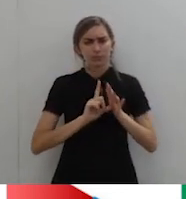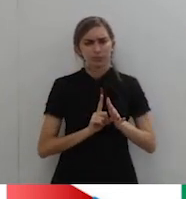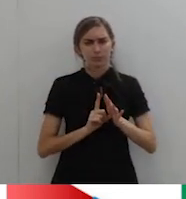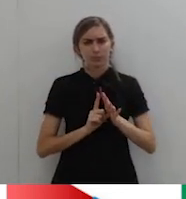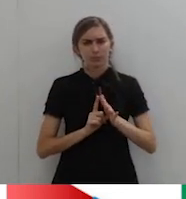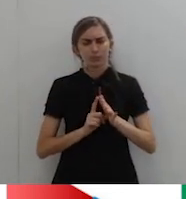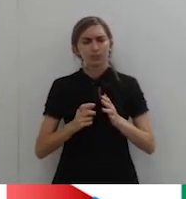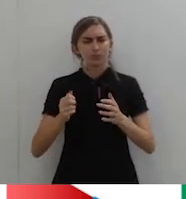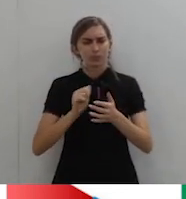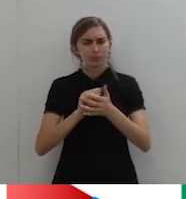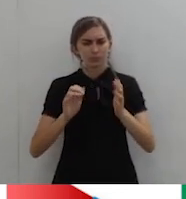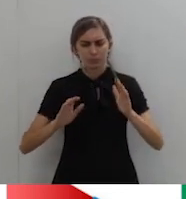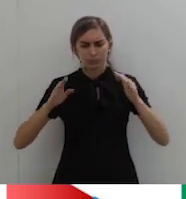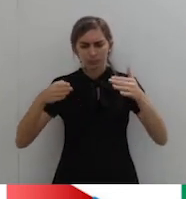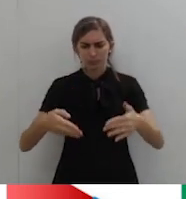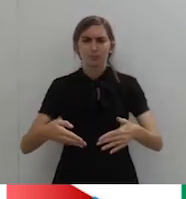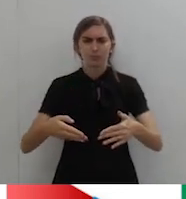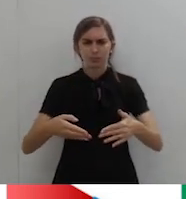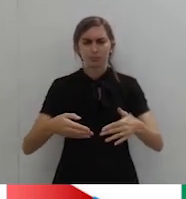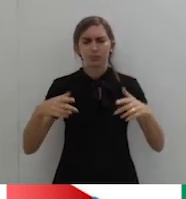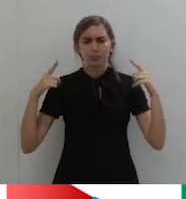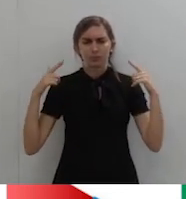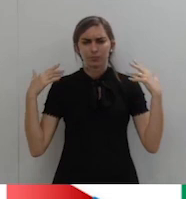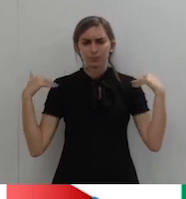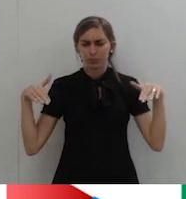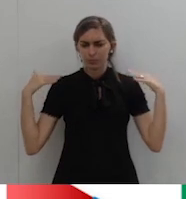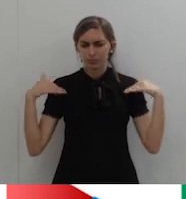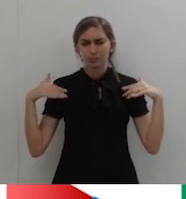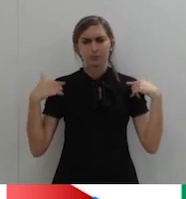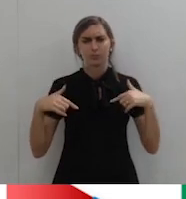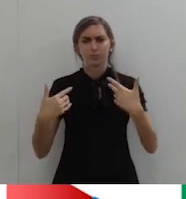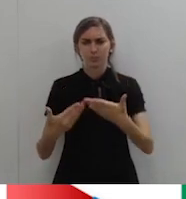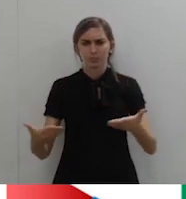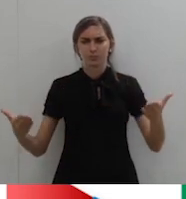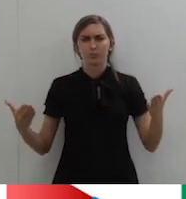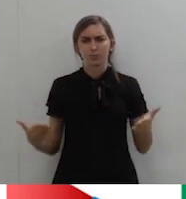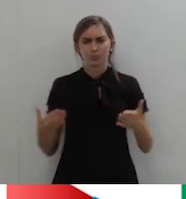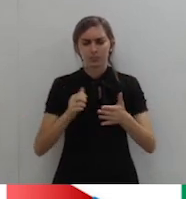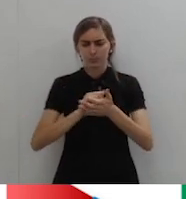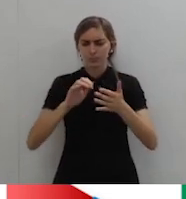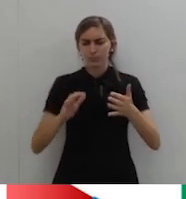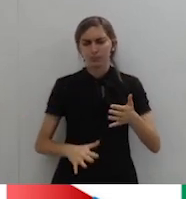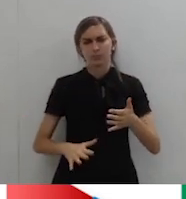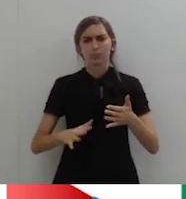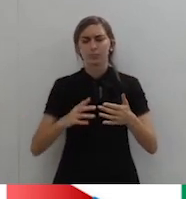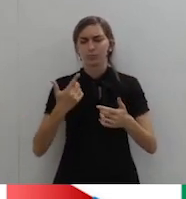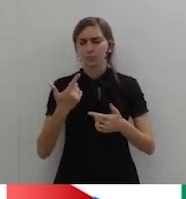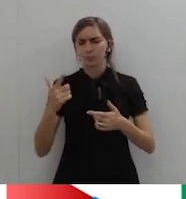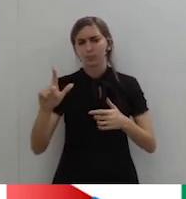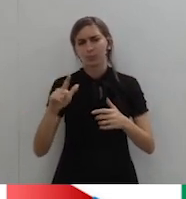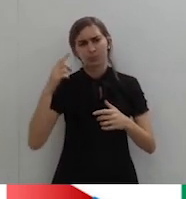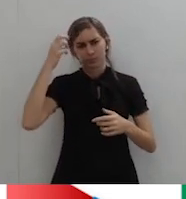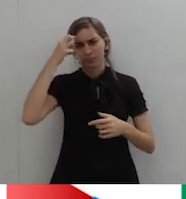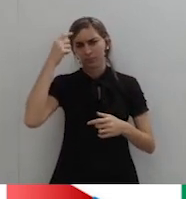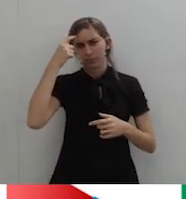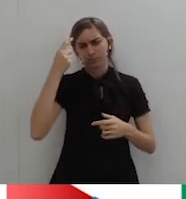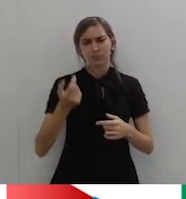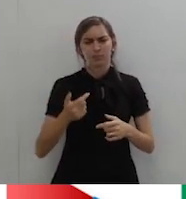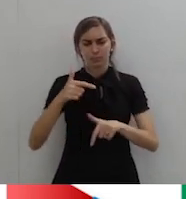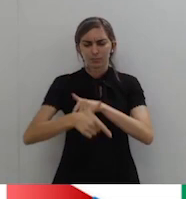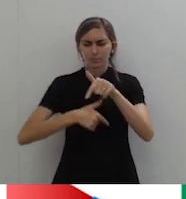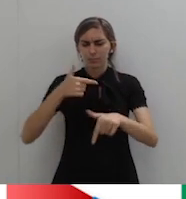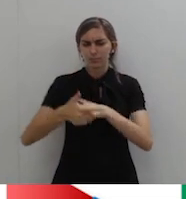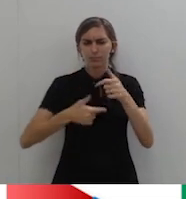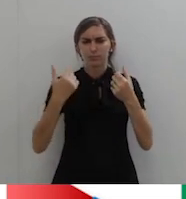anteriormente. São atividades voltadas para o lazer e favorecem as atividades físicas e ou mentais. Então,